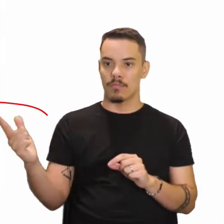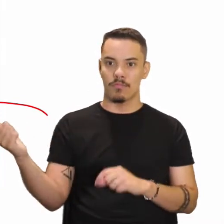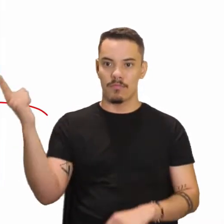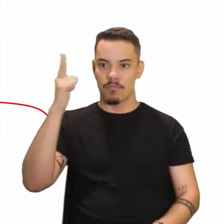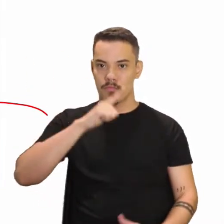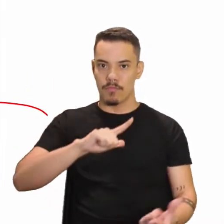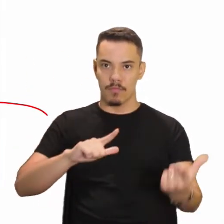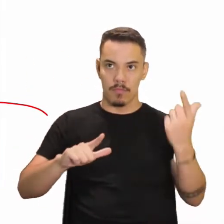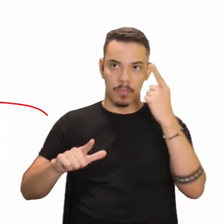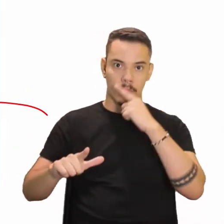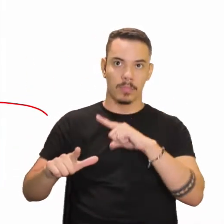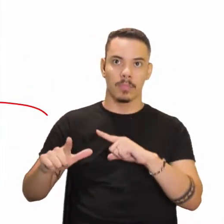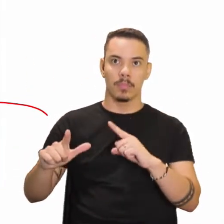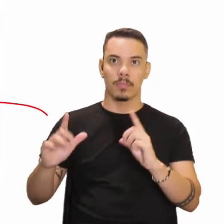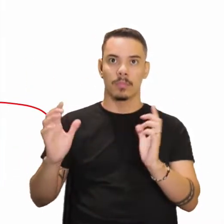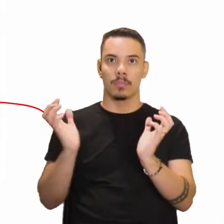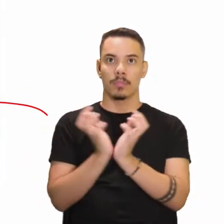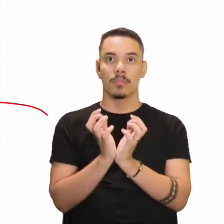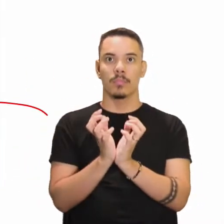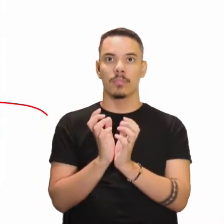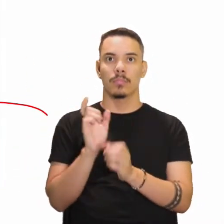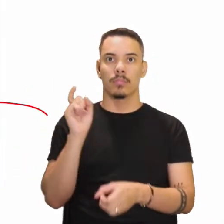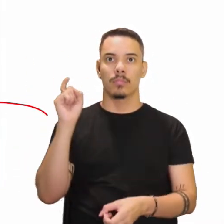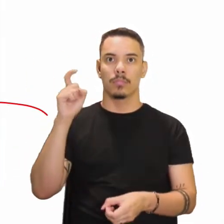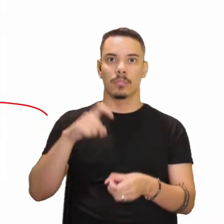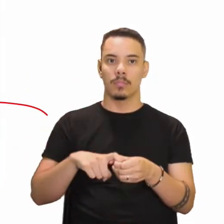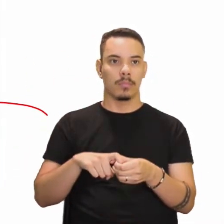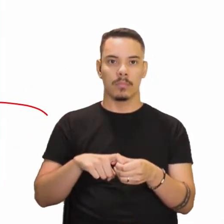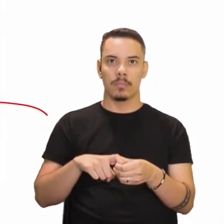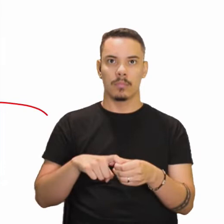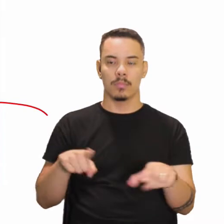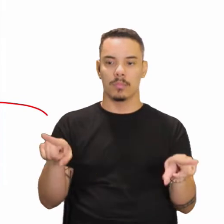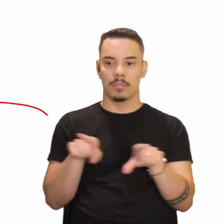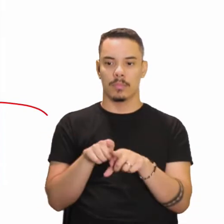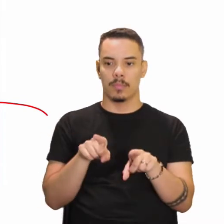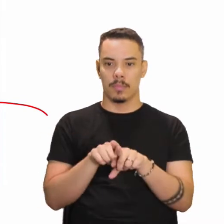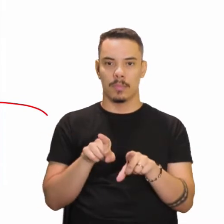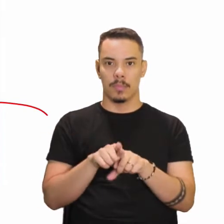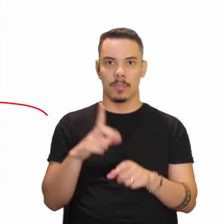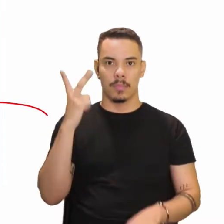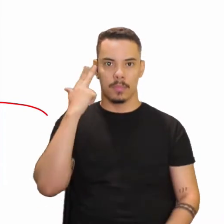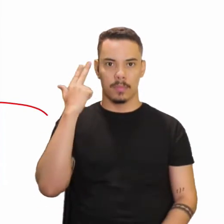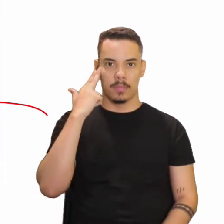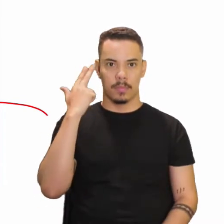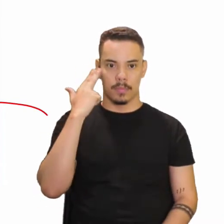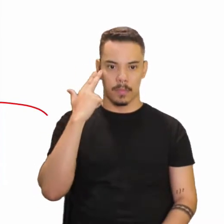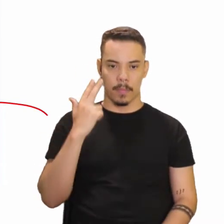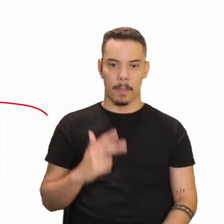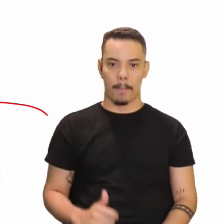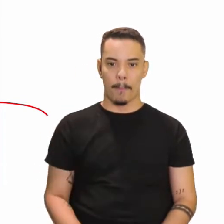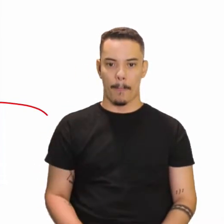a taça volta tudo como era antes não é mesmo